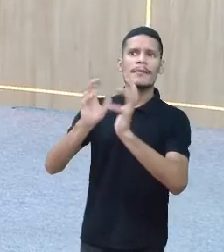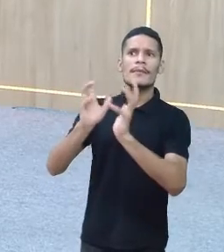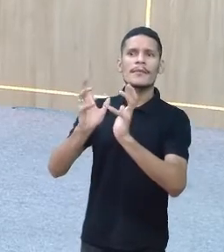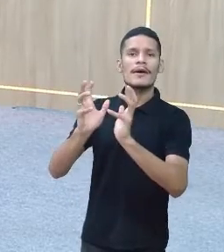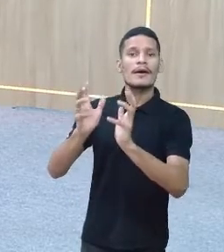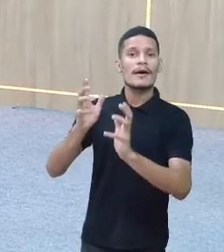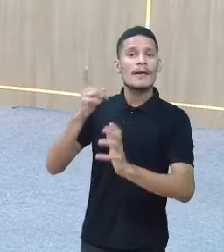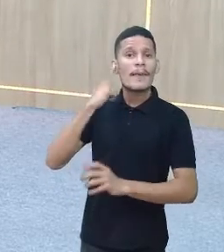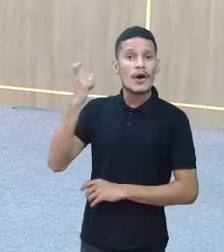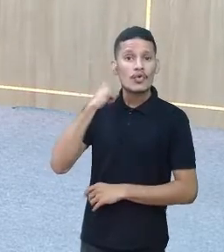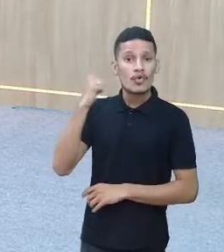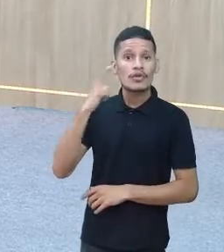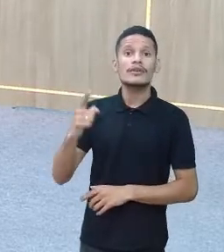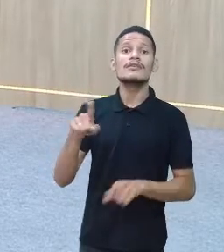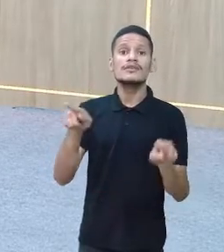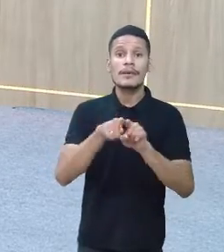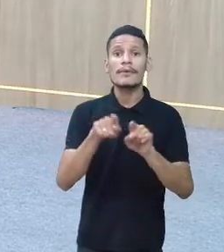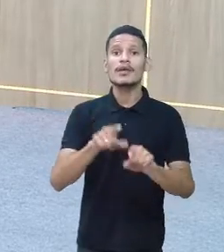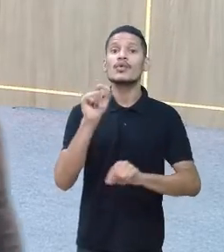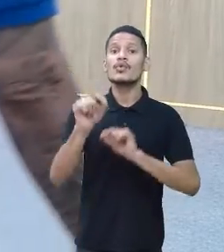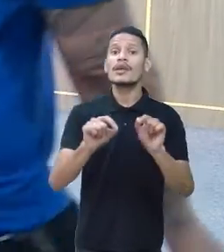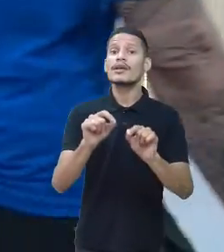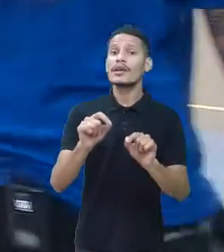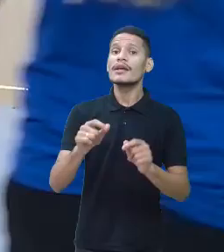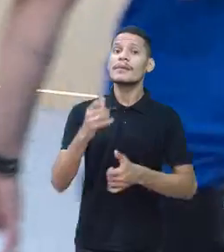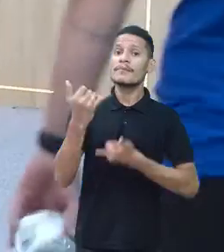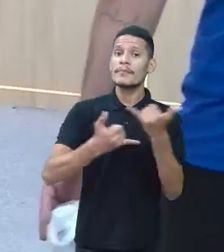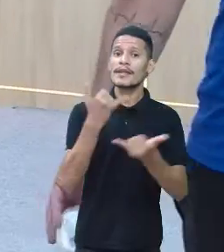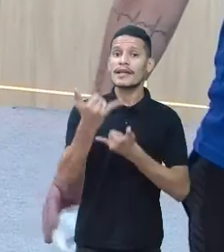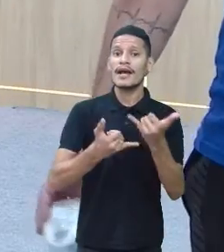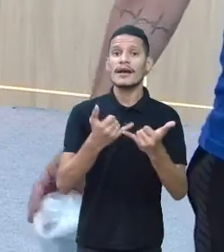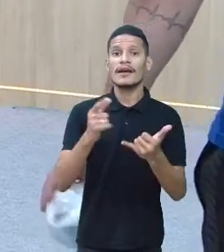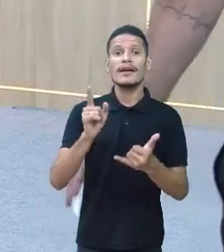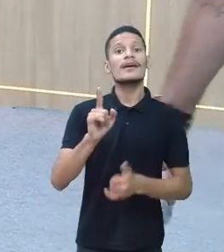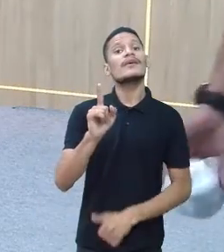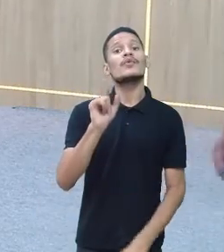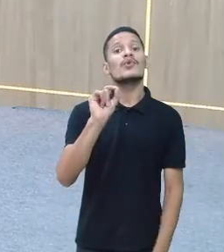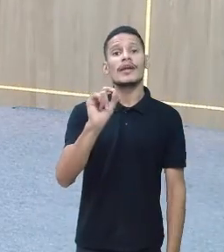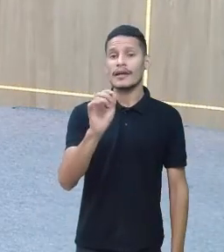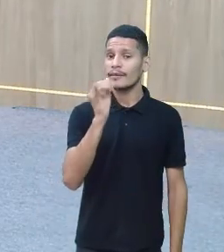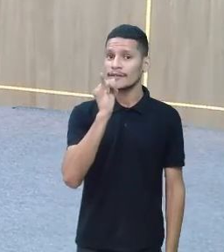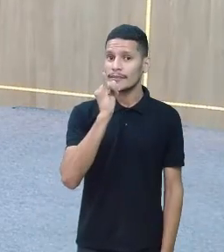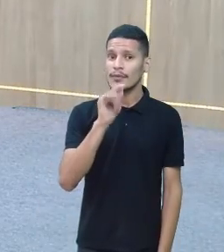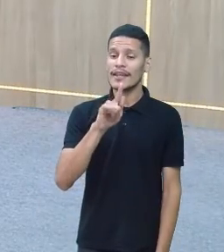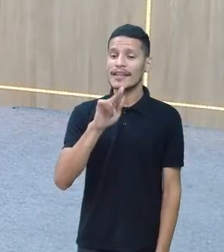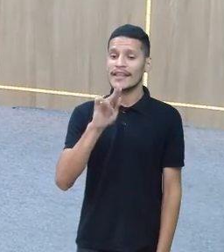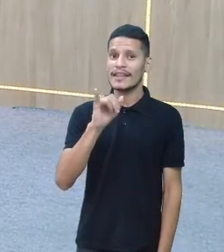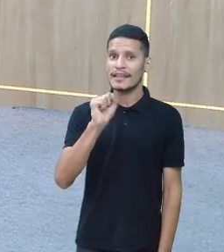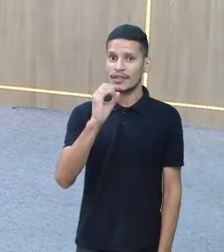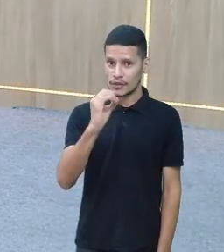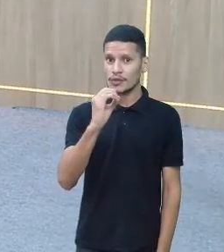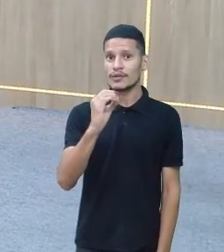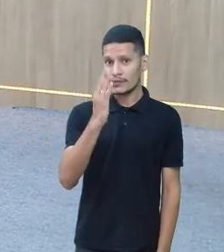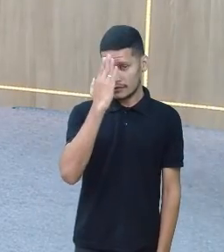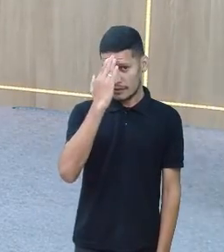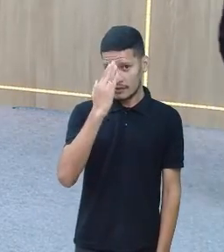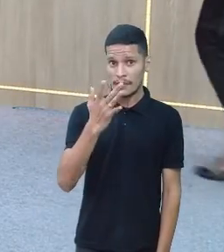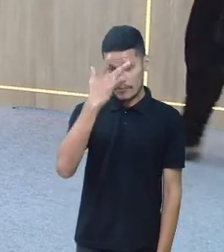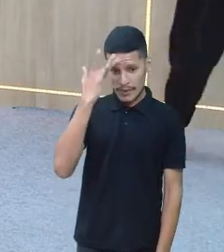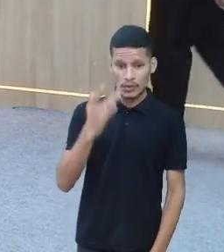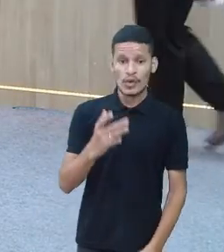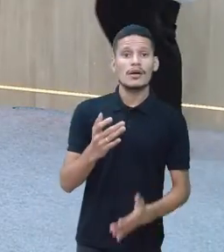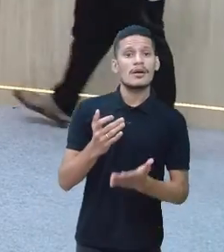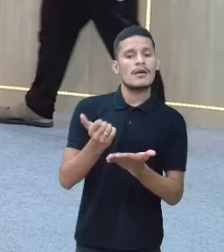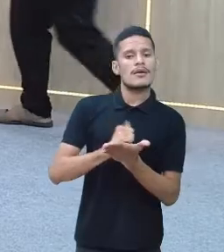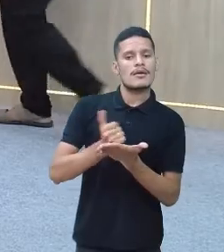Vou começar a falar e jogar o guiso para vocês verem como fica difícil a vida de quem tá jogando e ouvindo